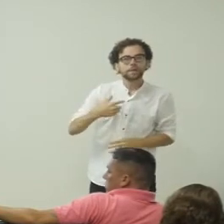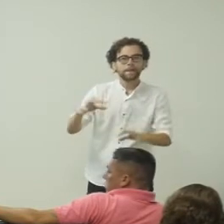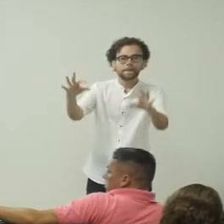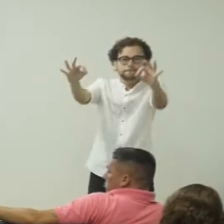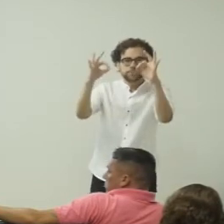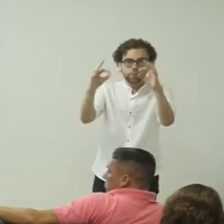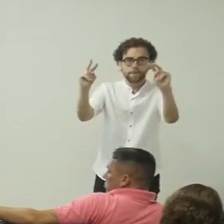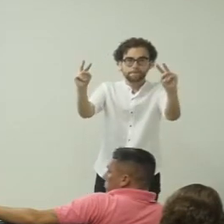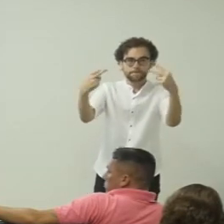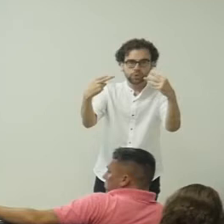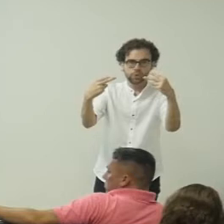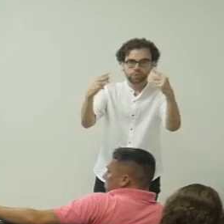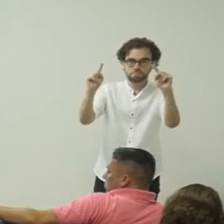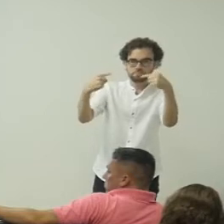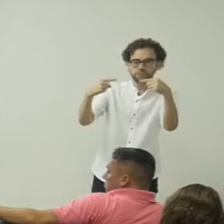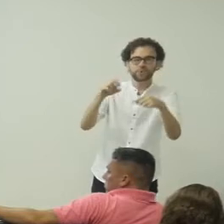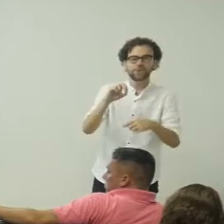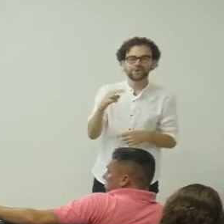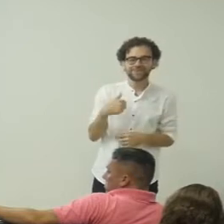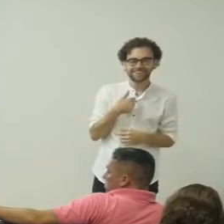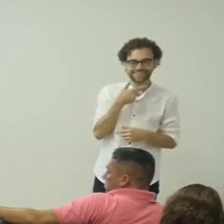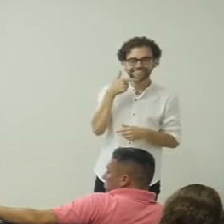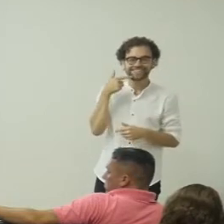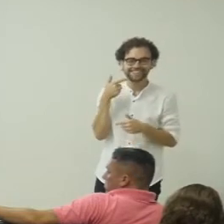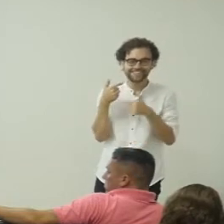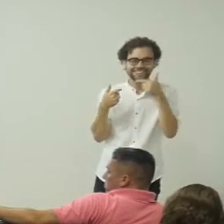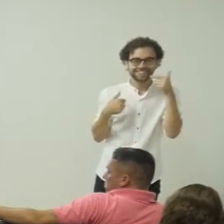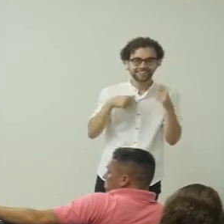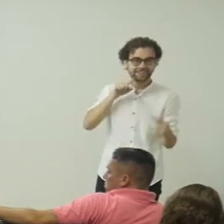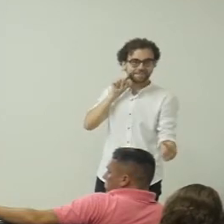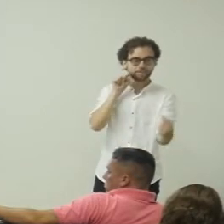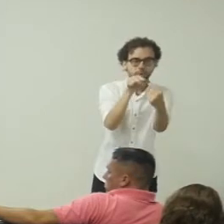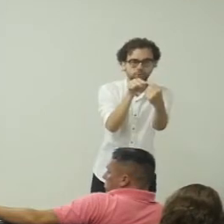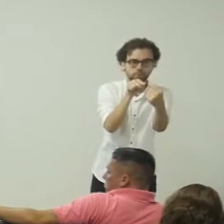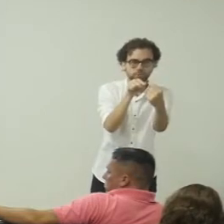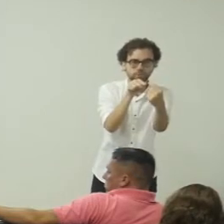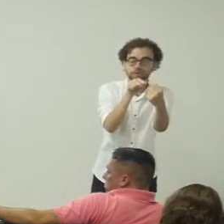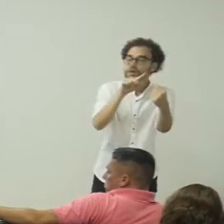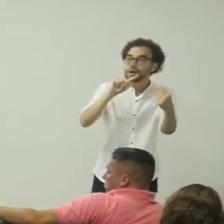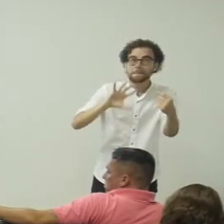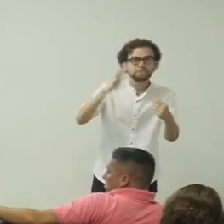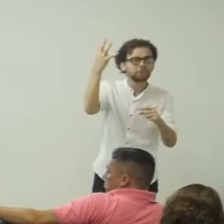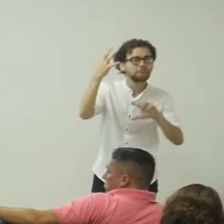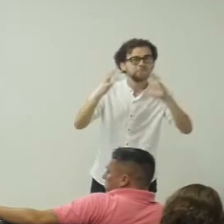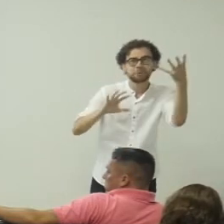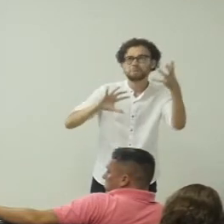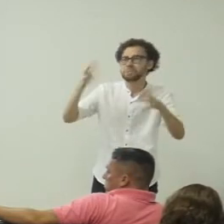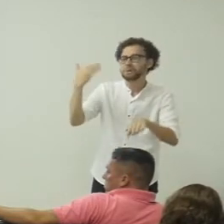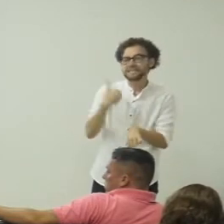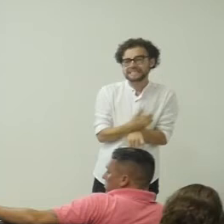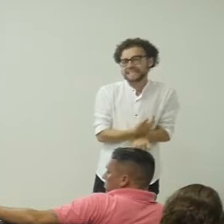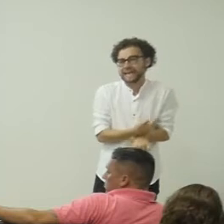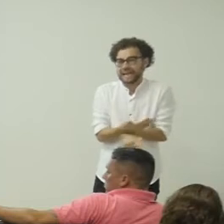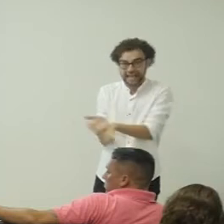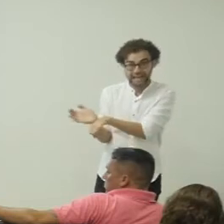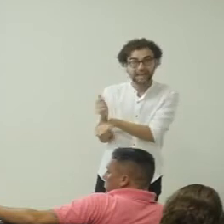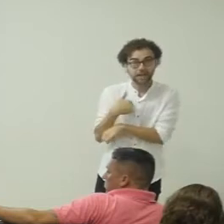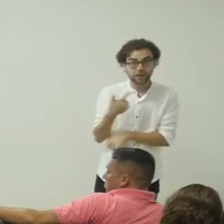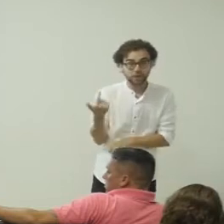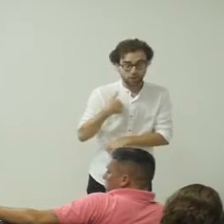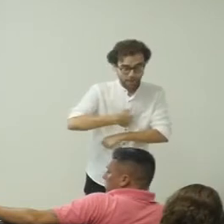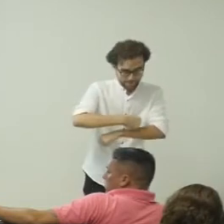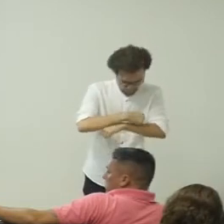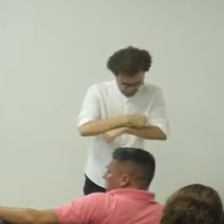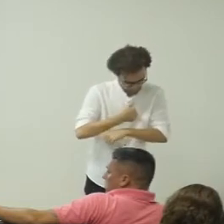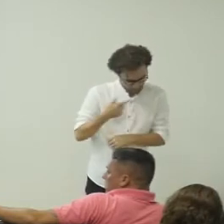em mim. Ou aqueles risinhos soltos direcionados a mim. Acontece tanto que eu chego a abaixar a cabeça